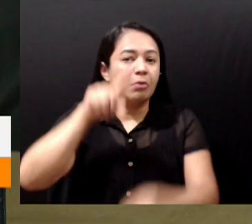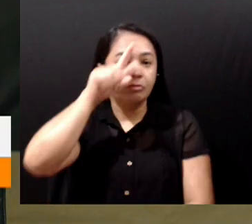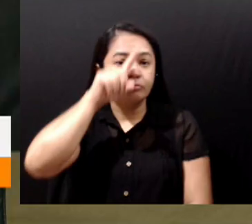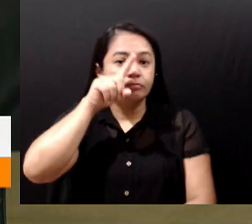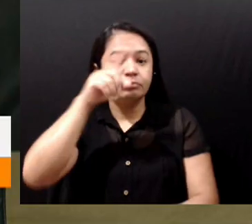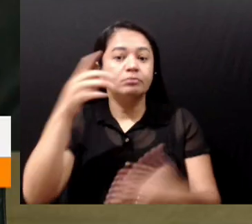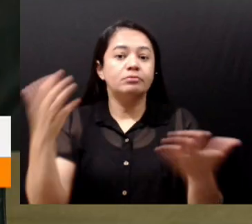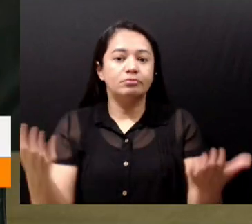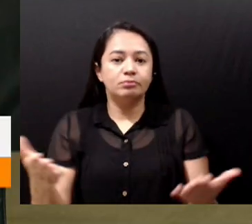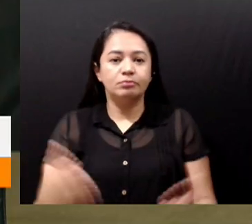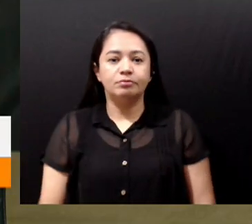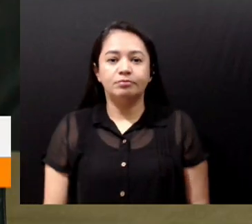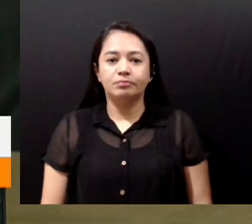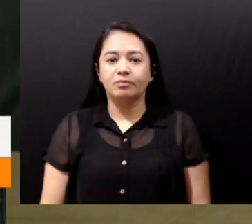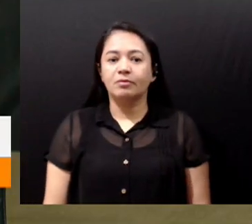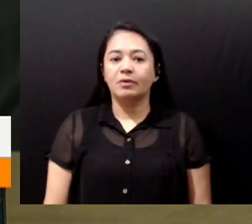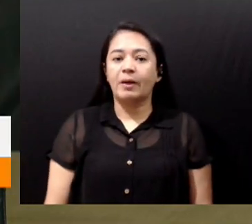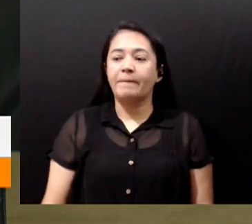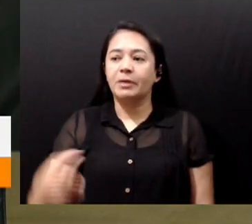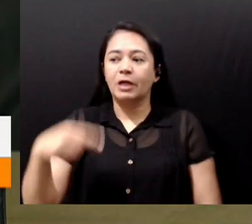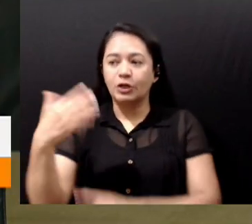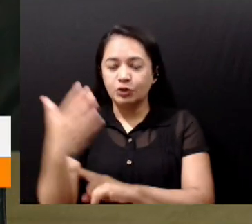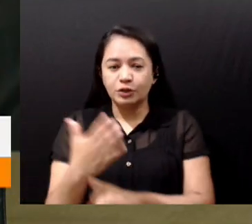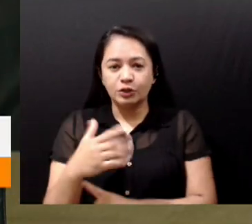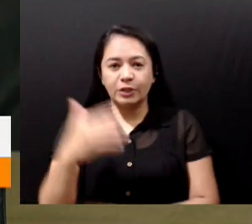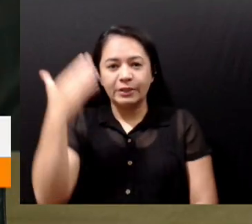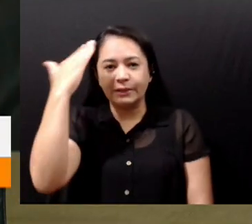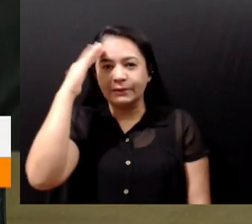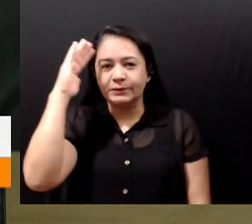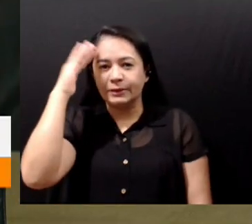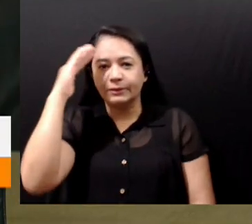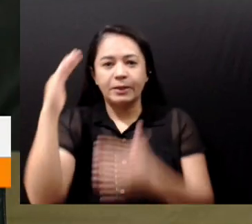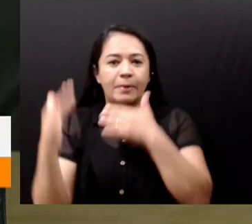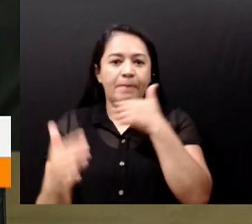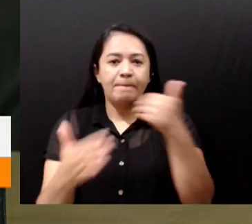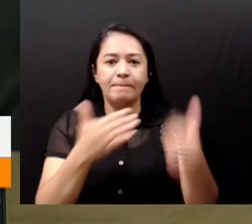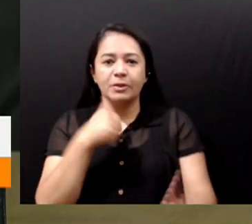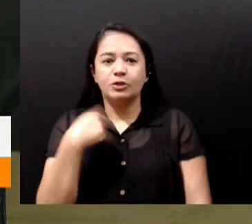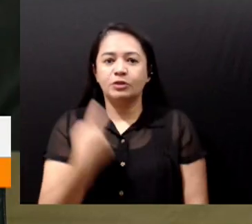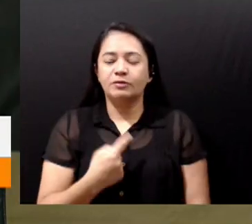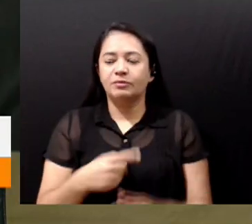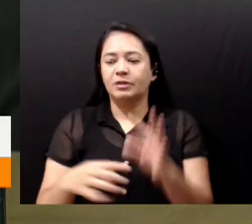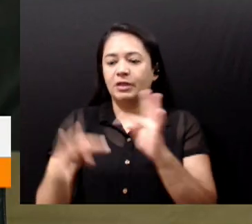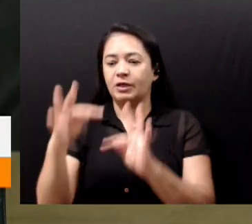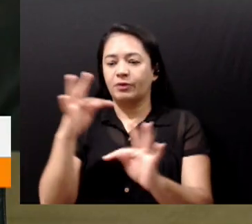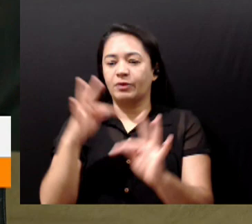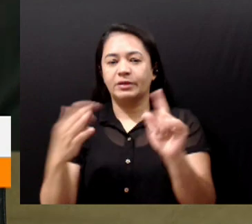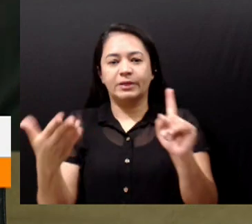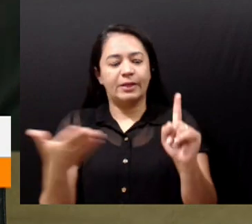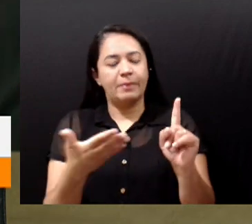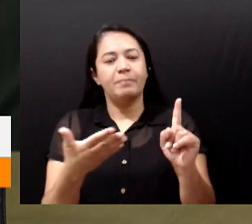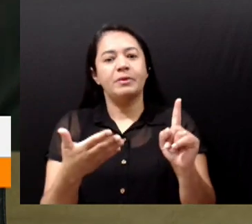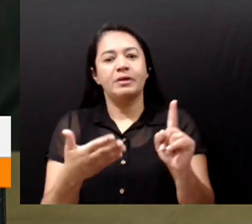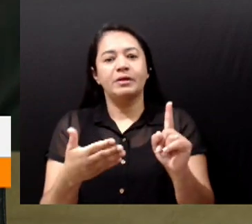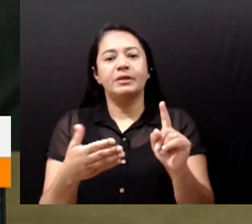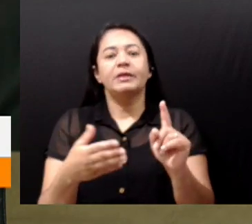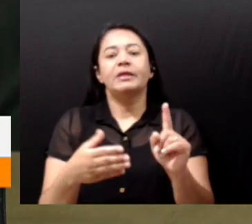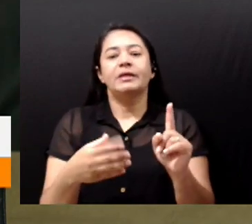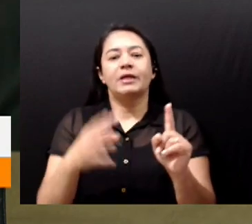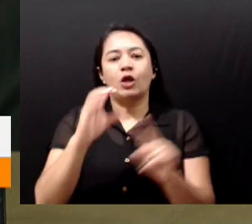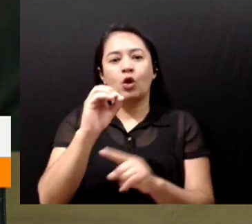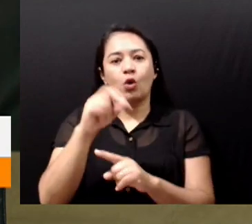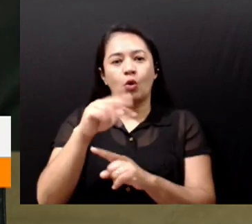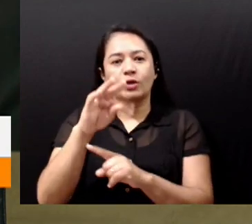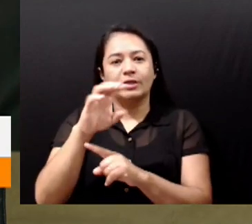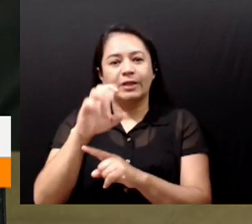entender melhor toda essa questão, nós vamos falar com a terapeuta integrativa, ela também é consteladora, a Naíma Curi. Seja